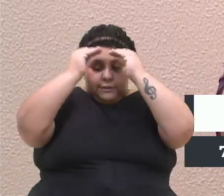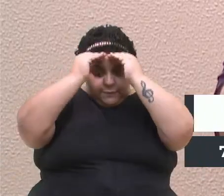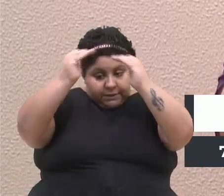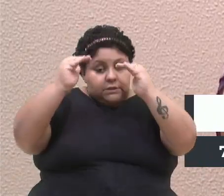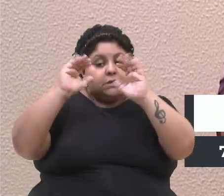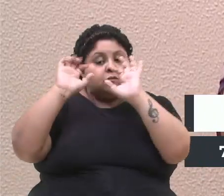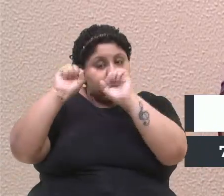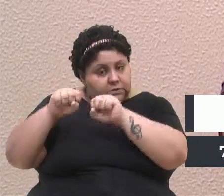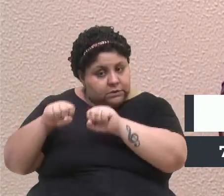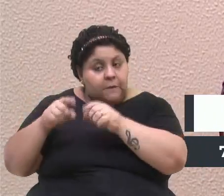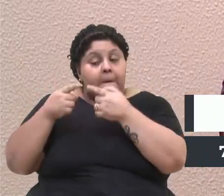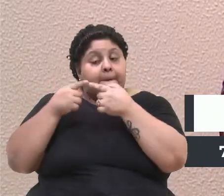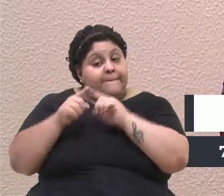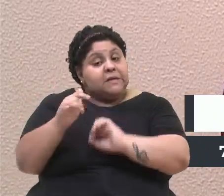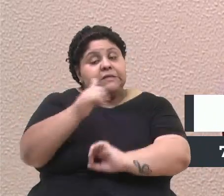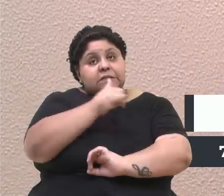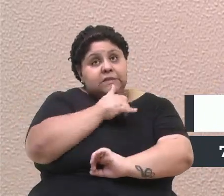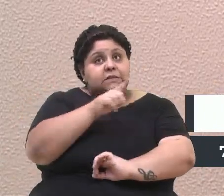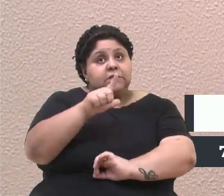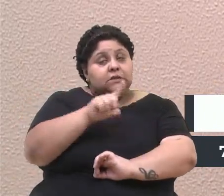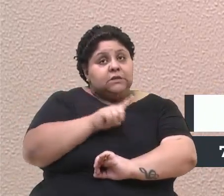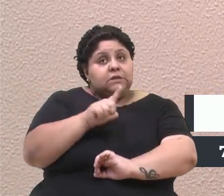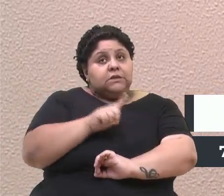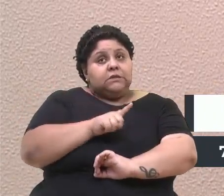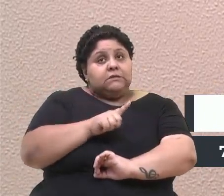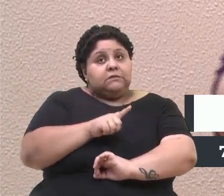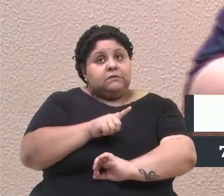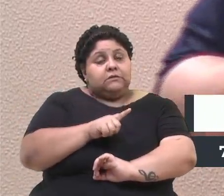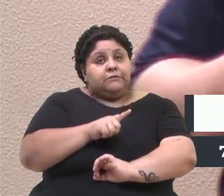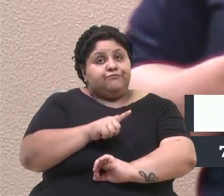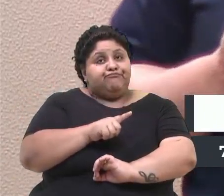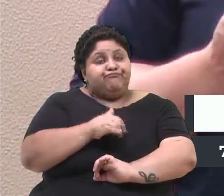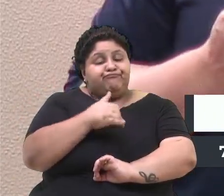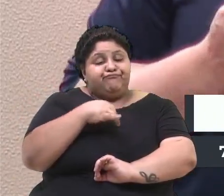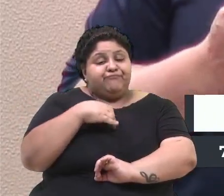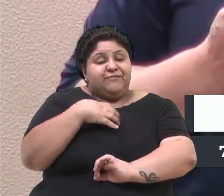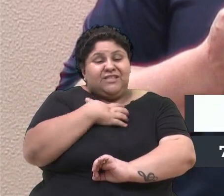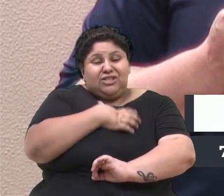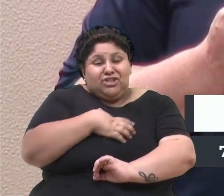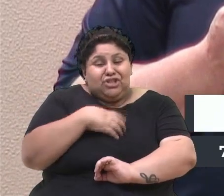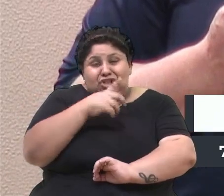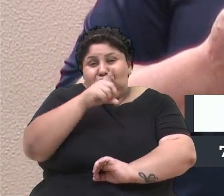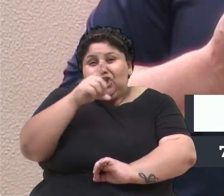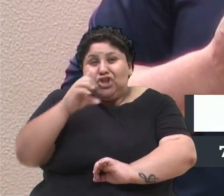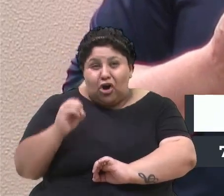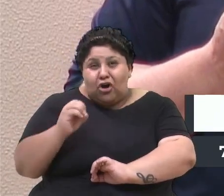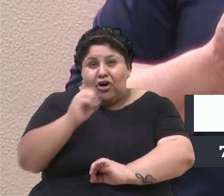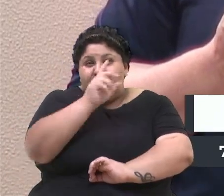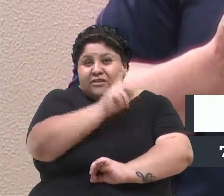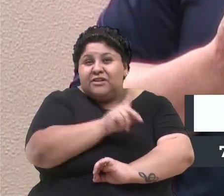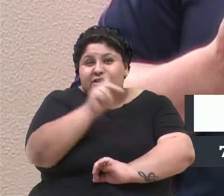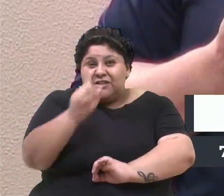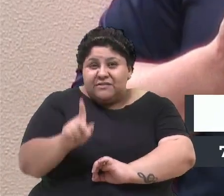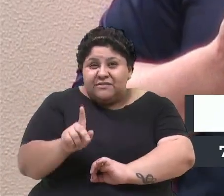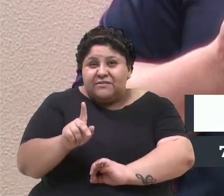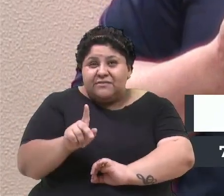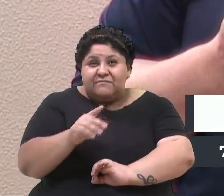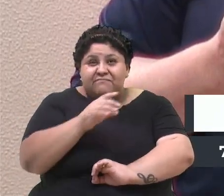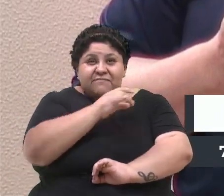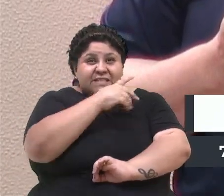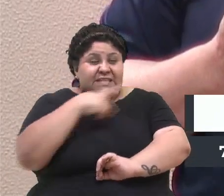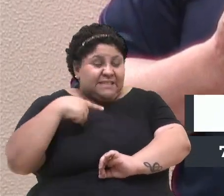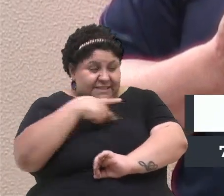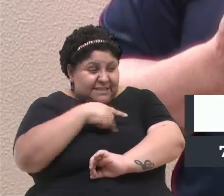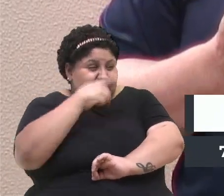mas infelizmente eu tenho pena de professor mesmo. Tenho pena dos professores. Porque vereador Zanquinho, o senhor é professor, mas no